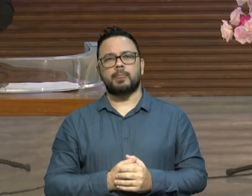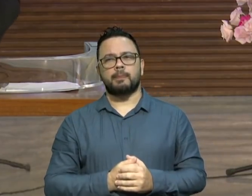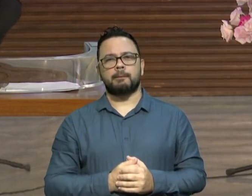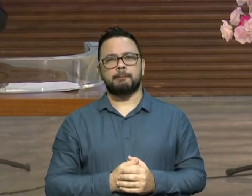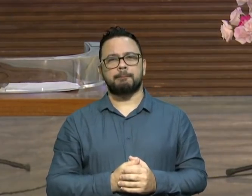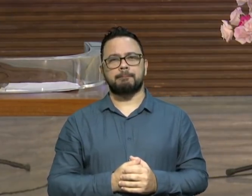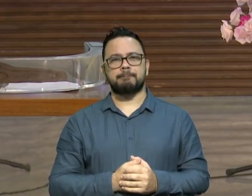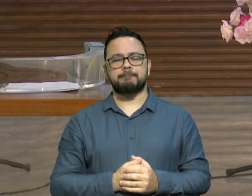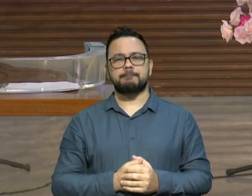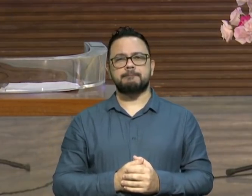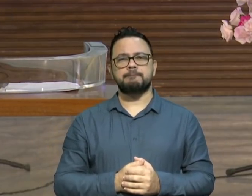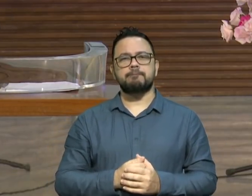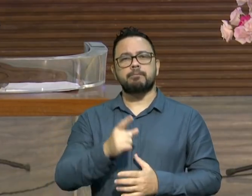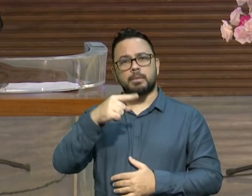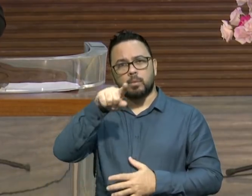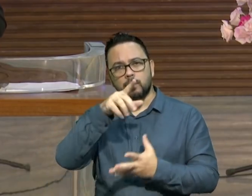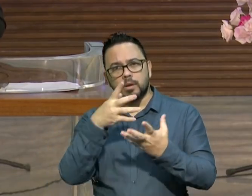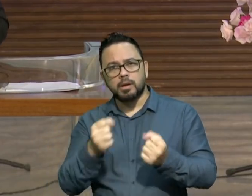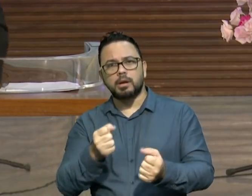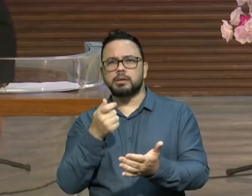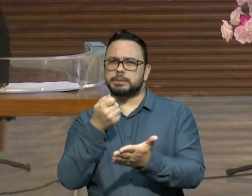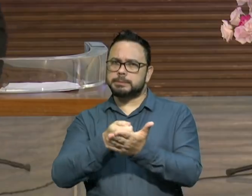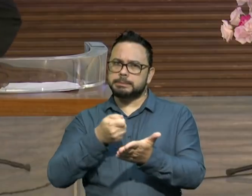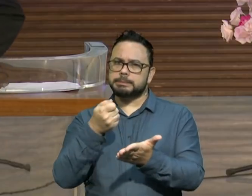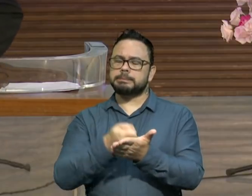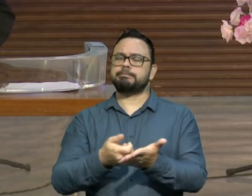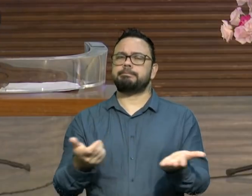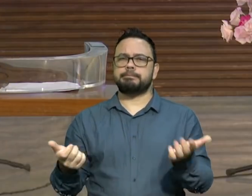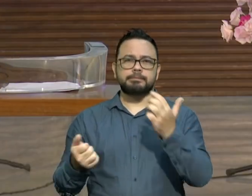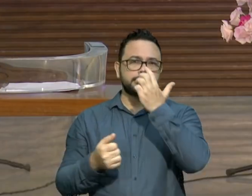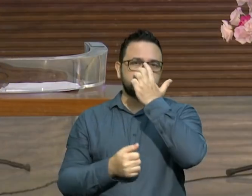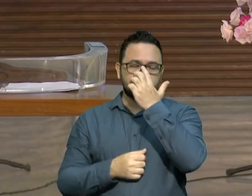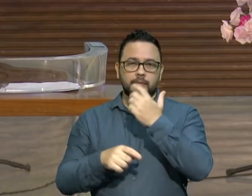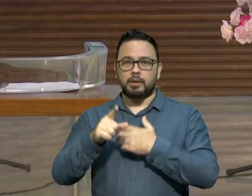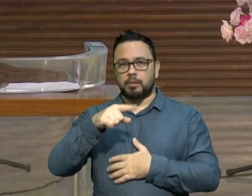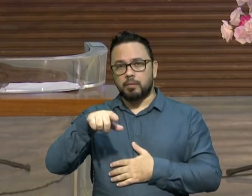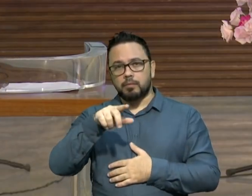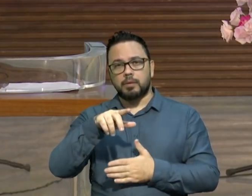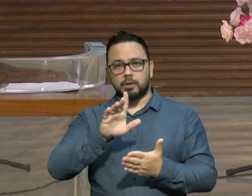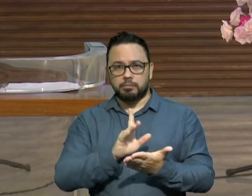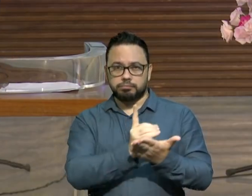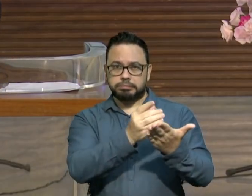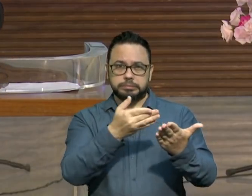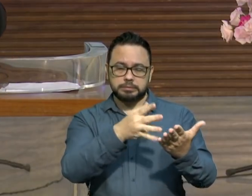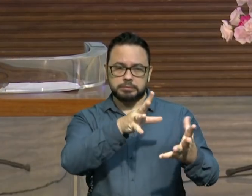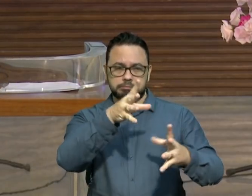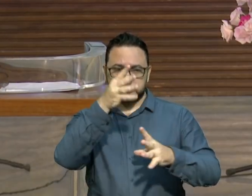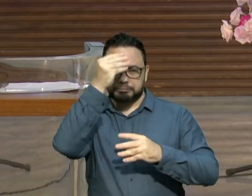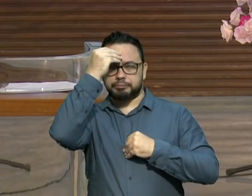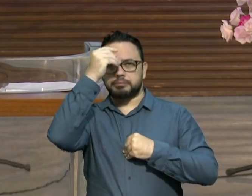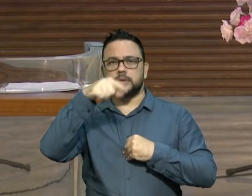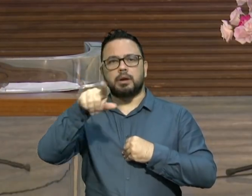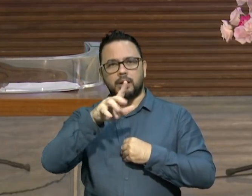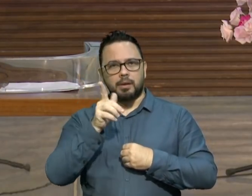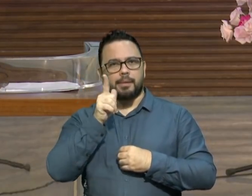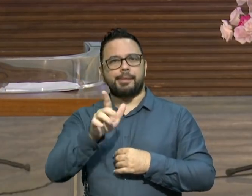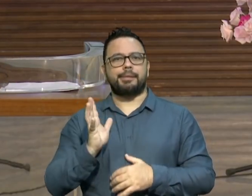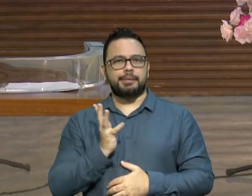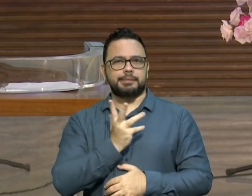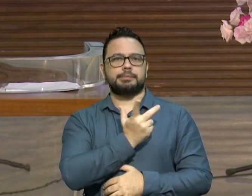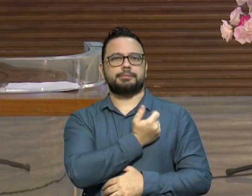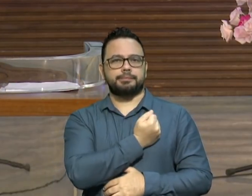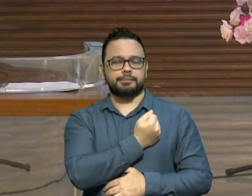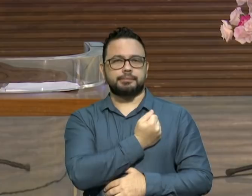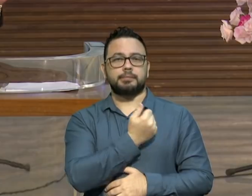recebestes e no qual ainda perceber as por ele também sois salvos se retiverdes a palavra tal como vo-la